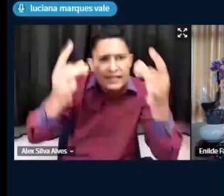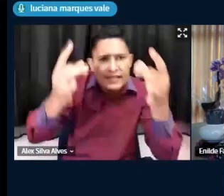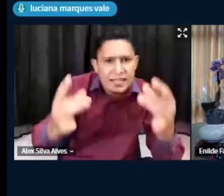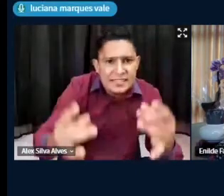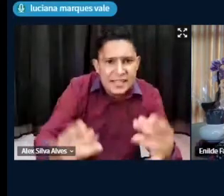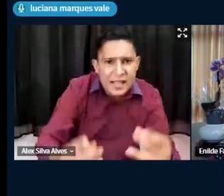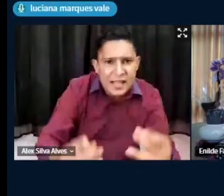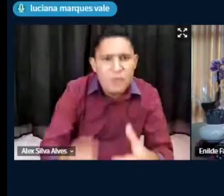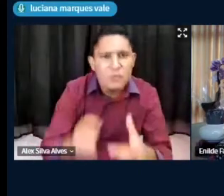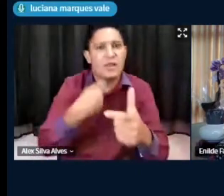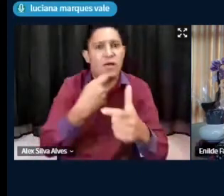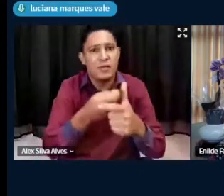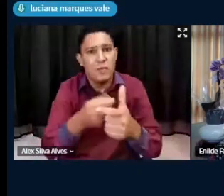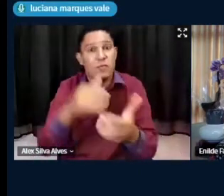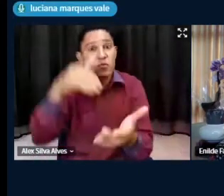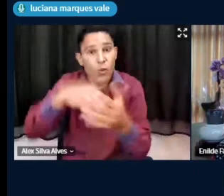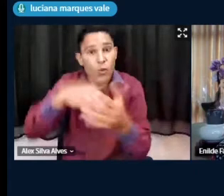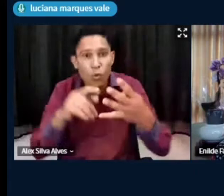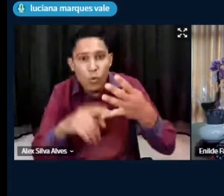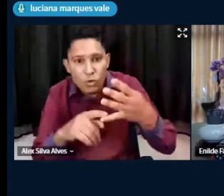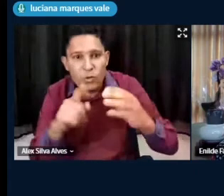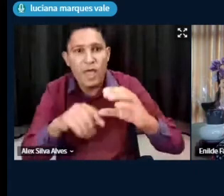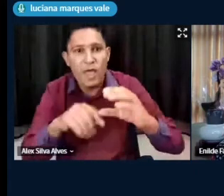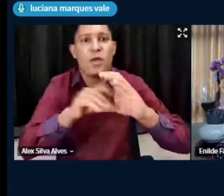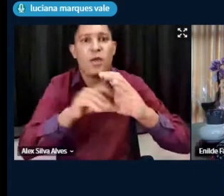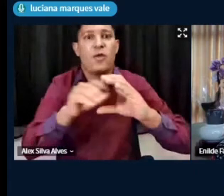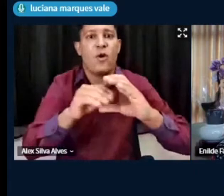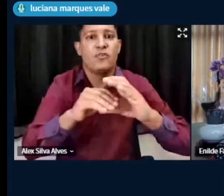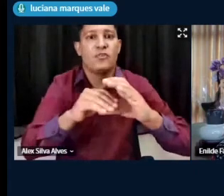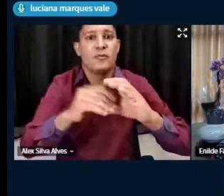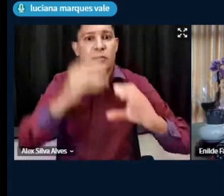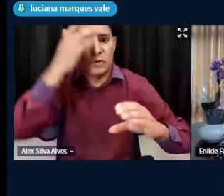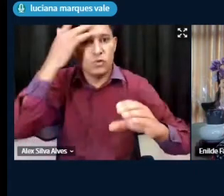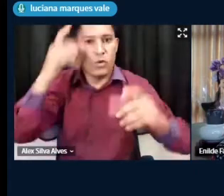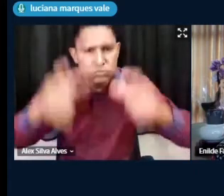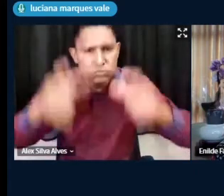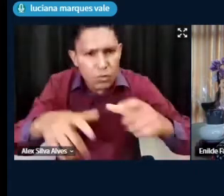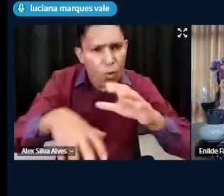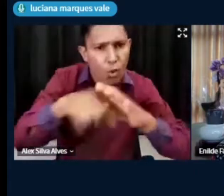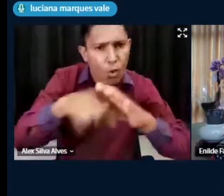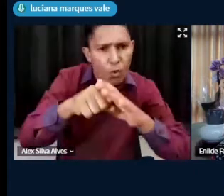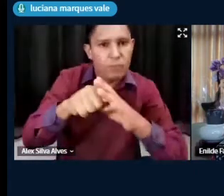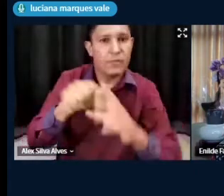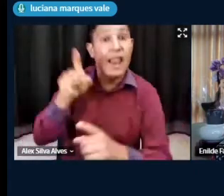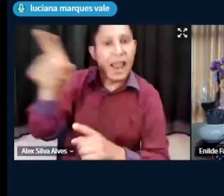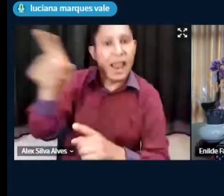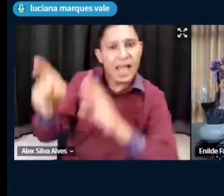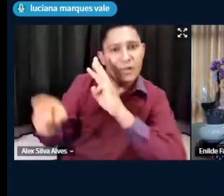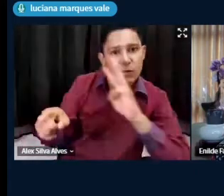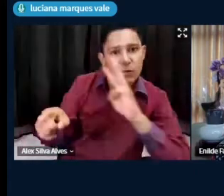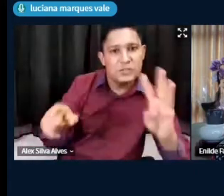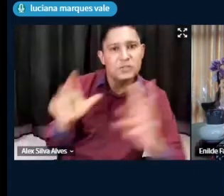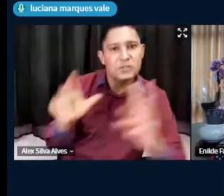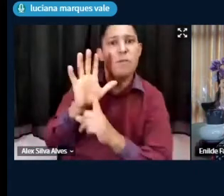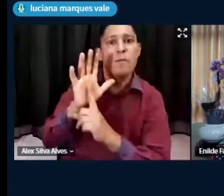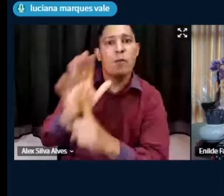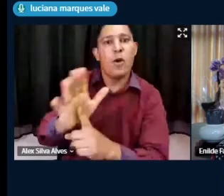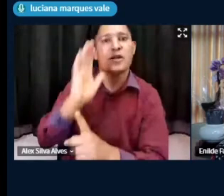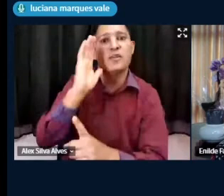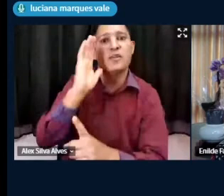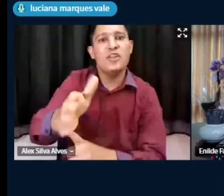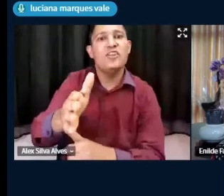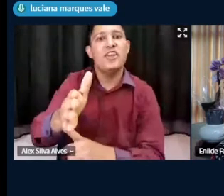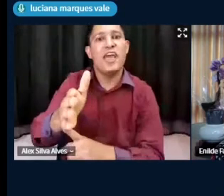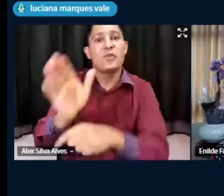composta pelo termo e a imagem, o sinal termo, a descrição do conceito e novamente o QR Code